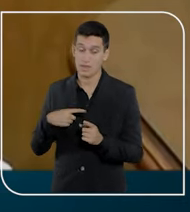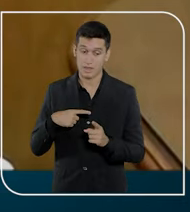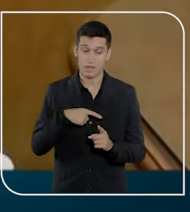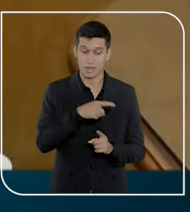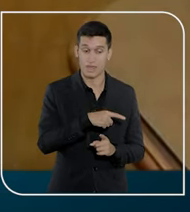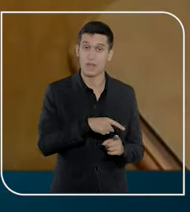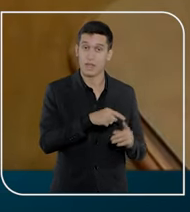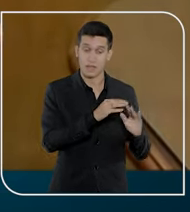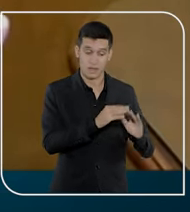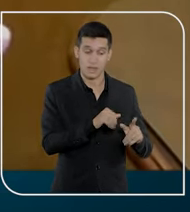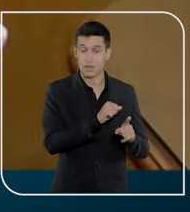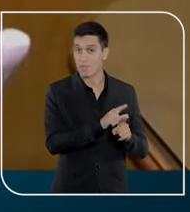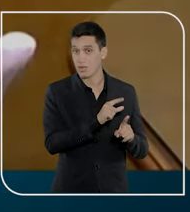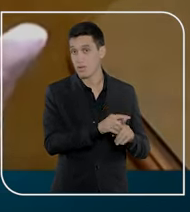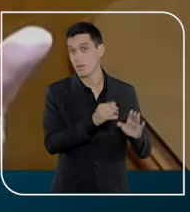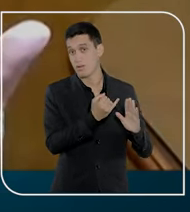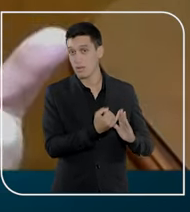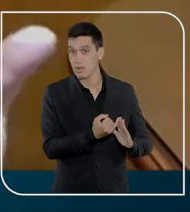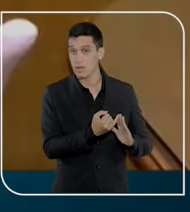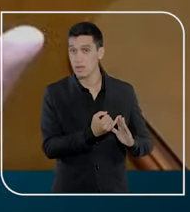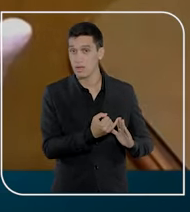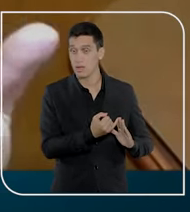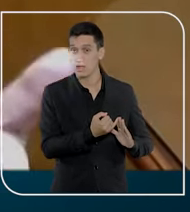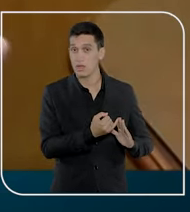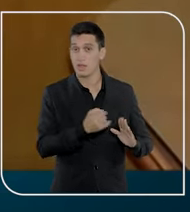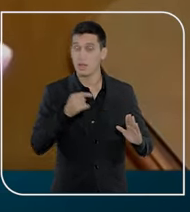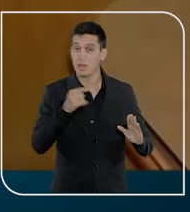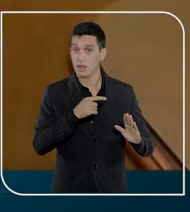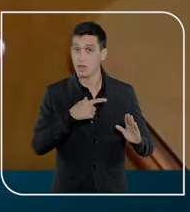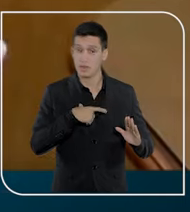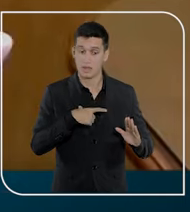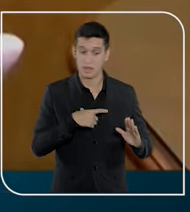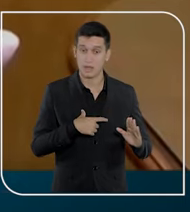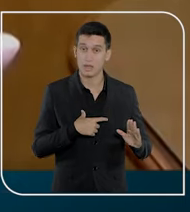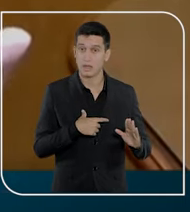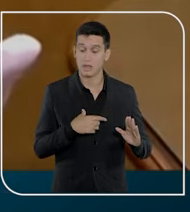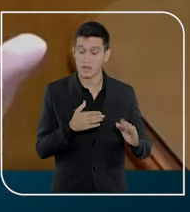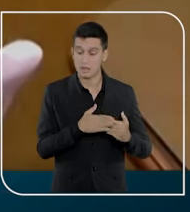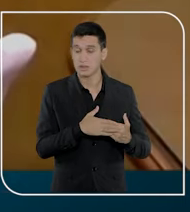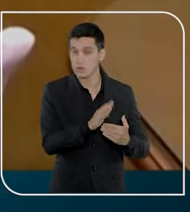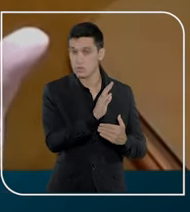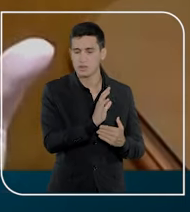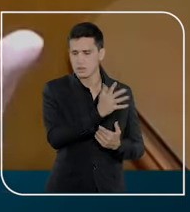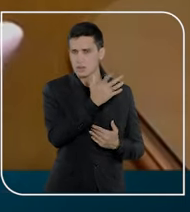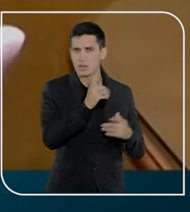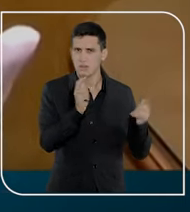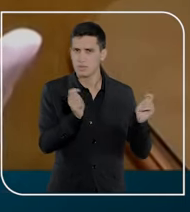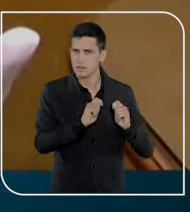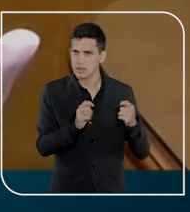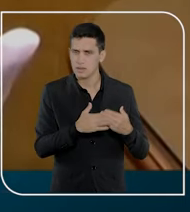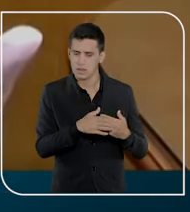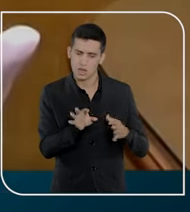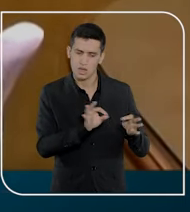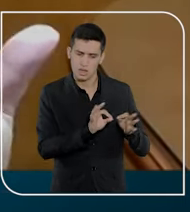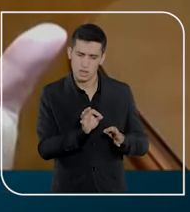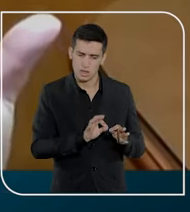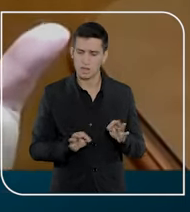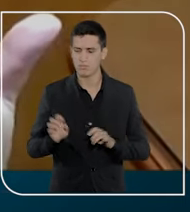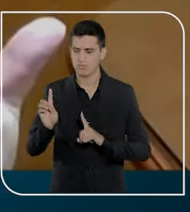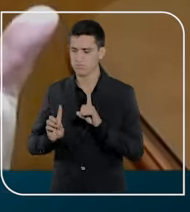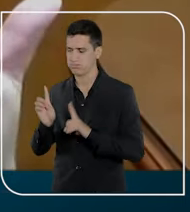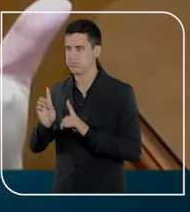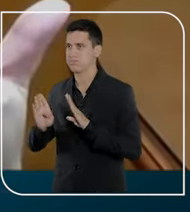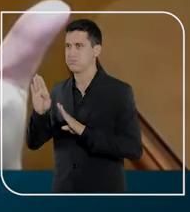penhoramos o imóvel e o nosso processo andou numa velocidade que daria para fazer o leilão rápido,